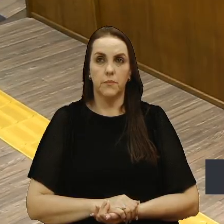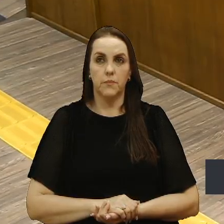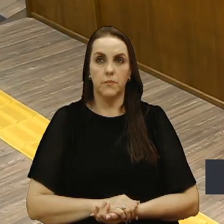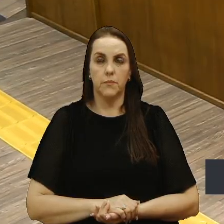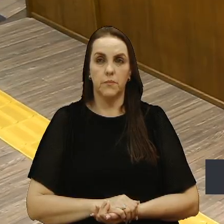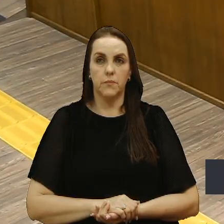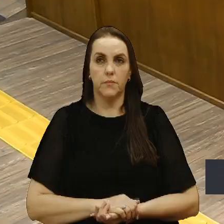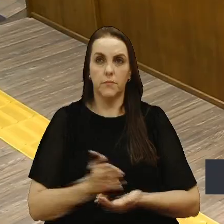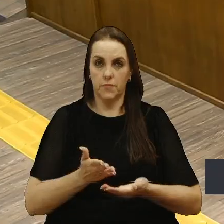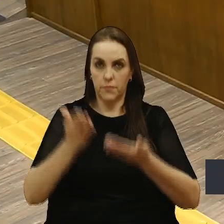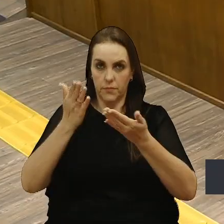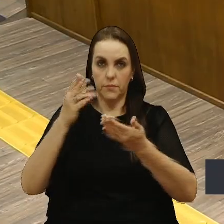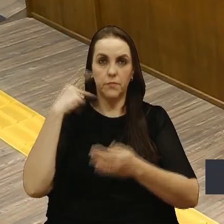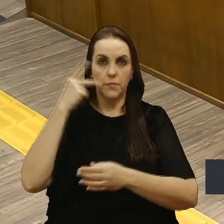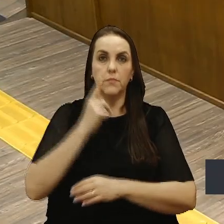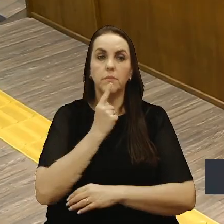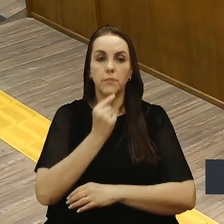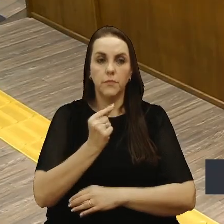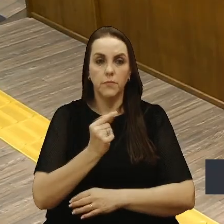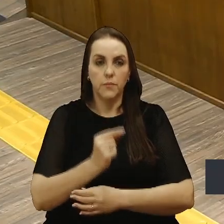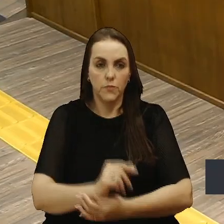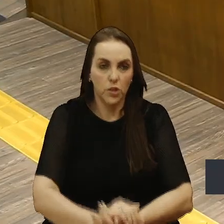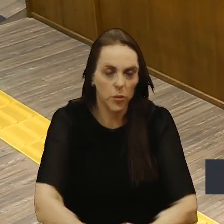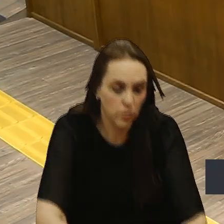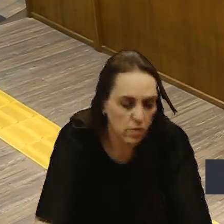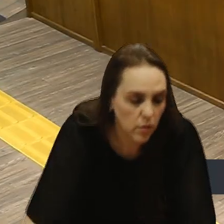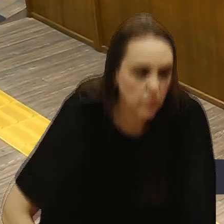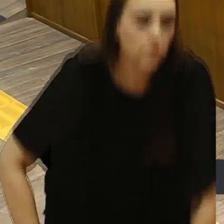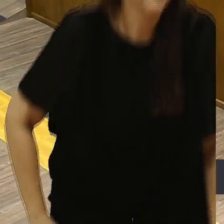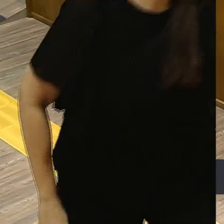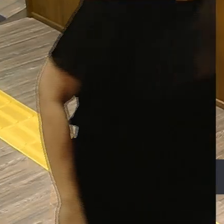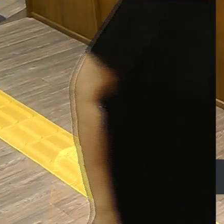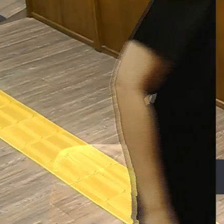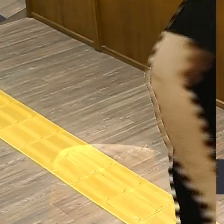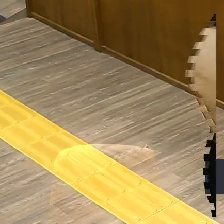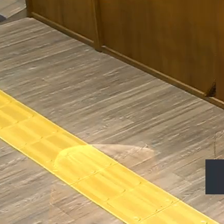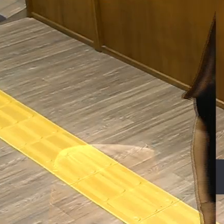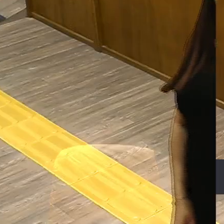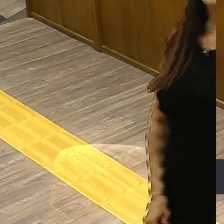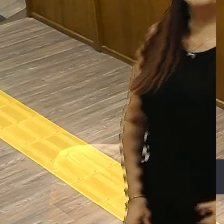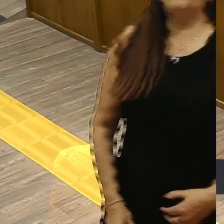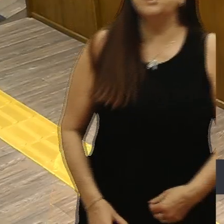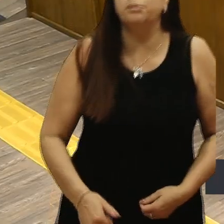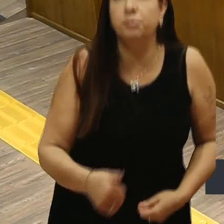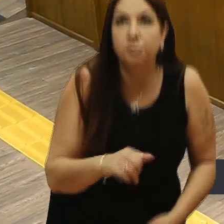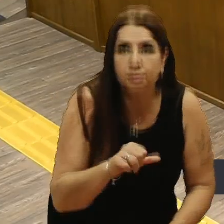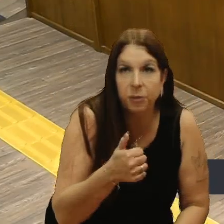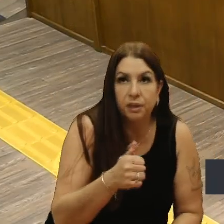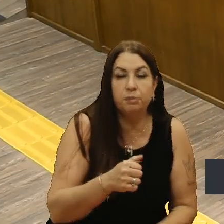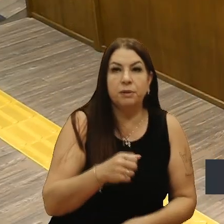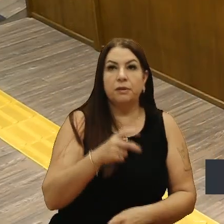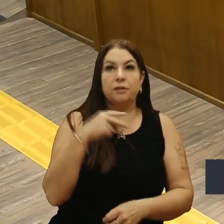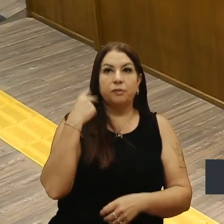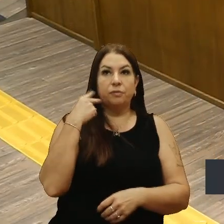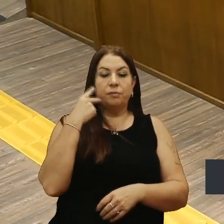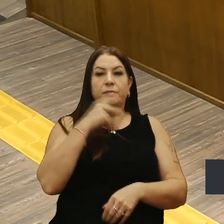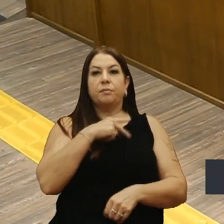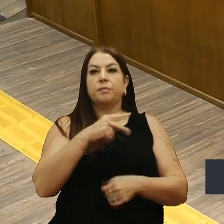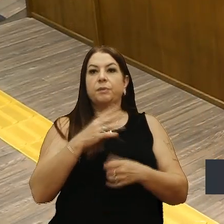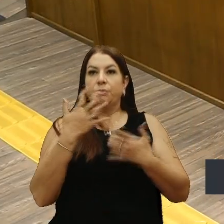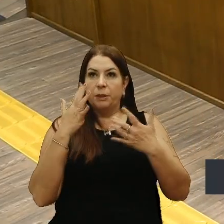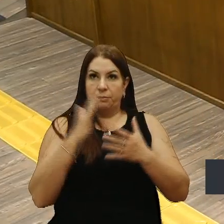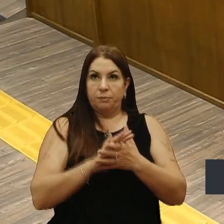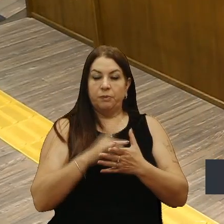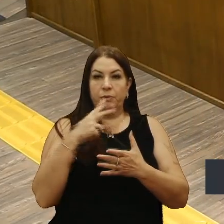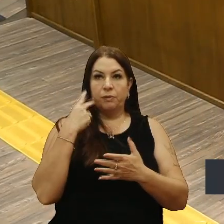Com a palavra o vereador João Wes. Primeiramente, senhor presidente, senhoras e senhores vereadores, parabenizar